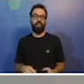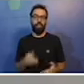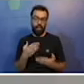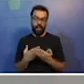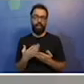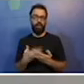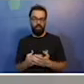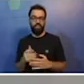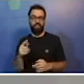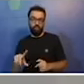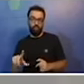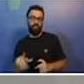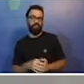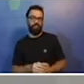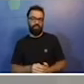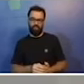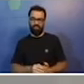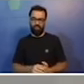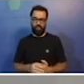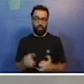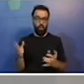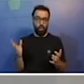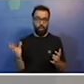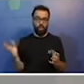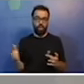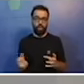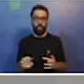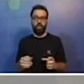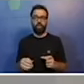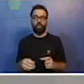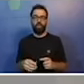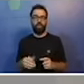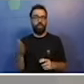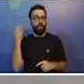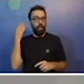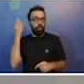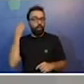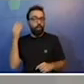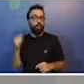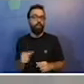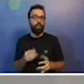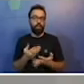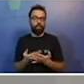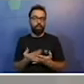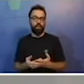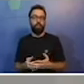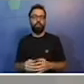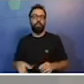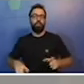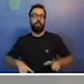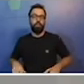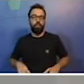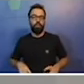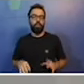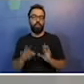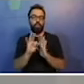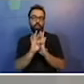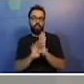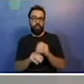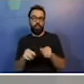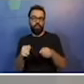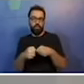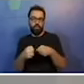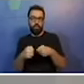uma videoaula. Então, hoje, a aula passada, nós trabalhamos com produção de